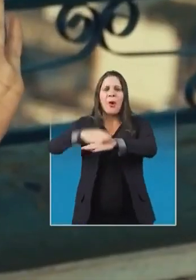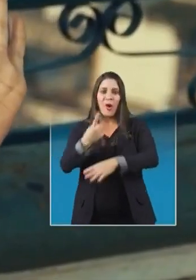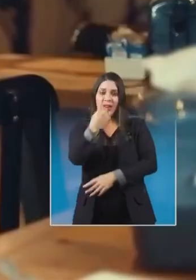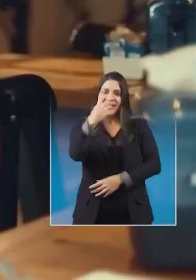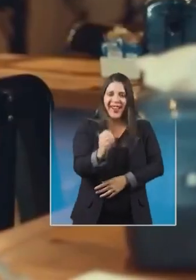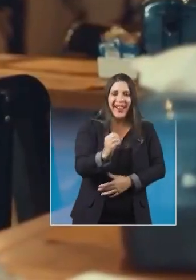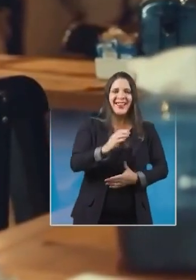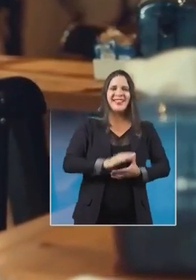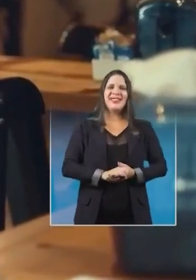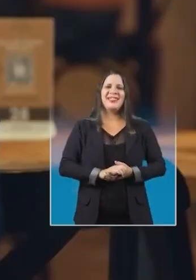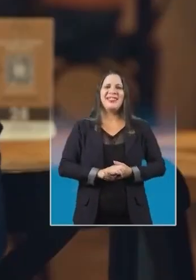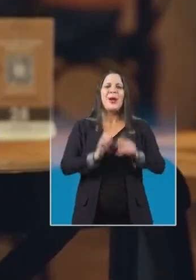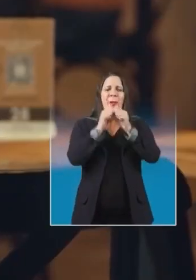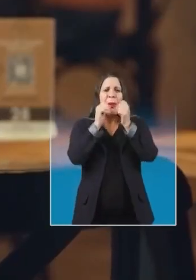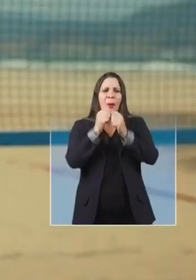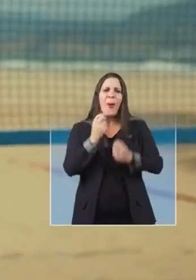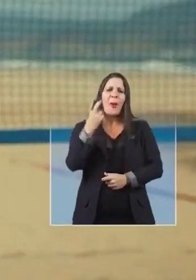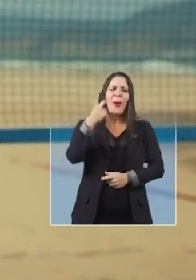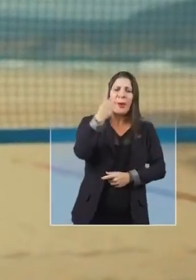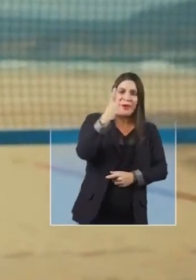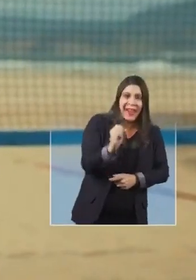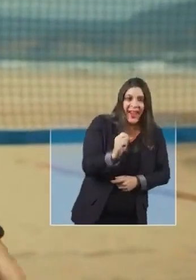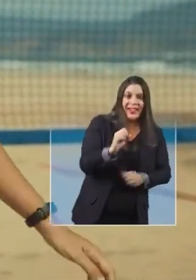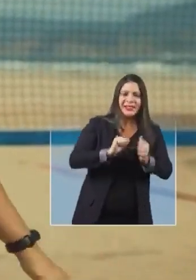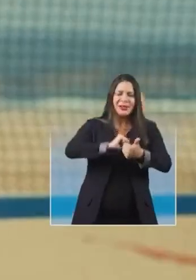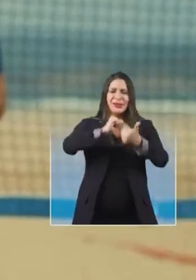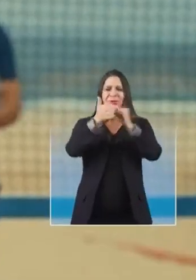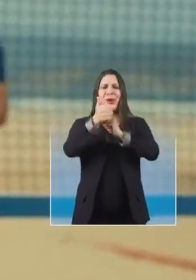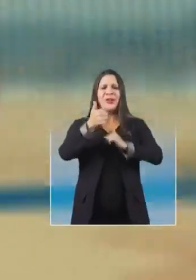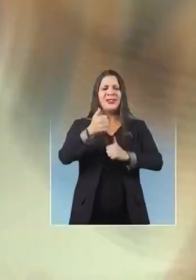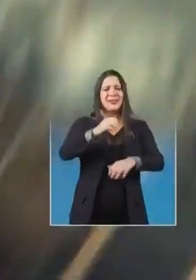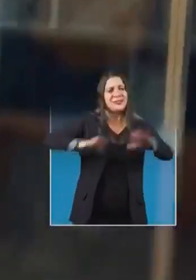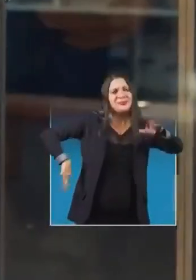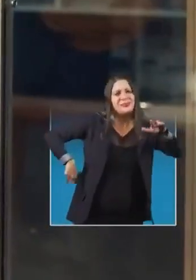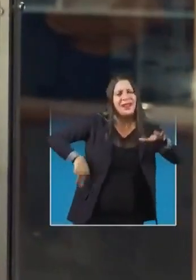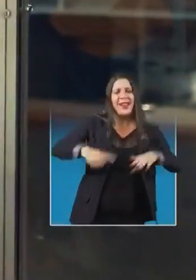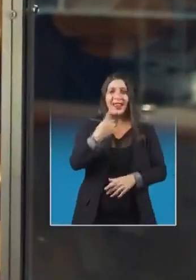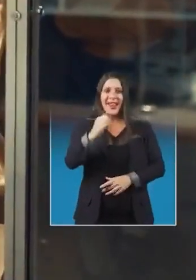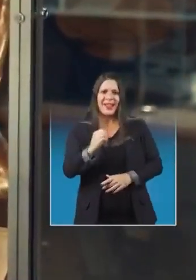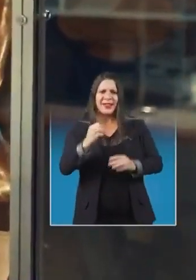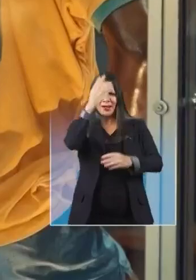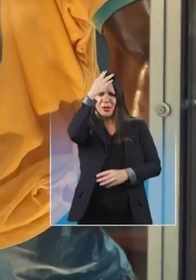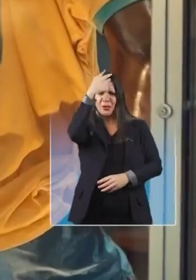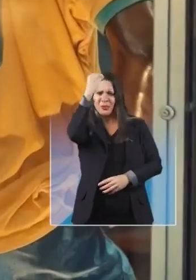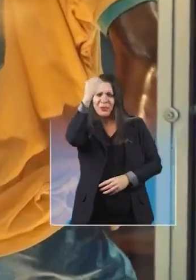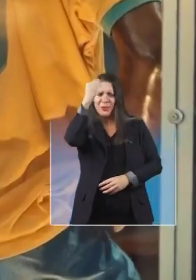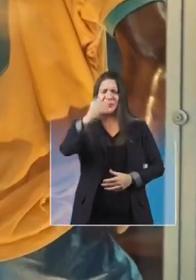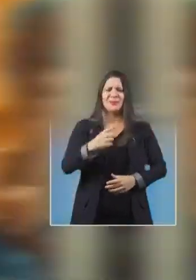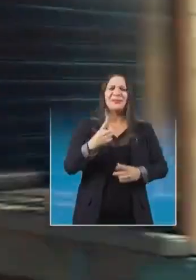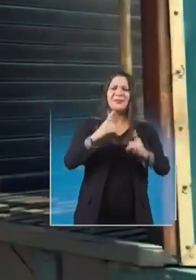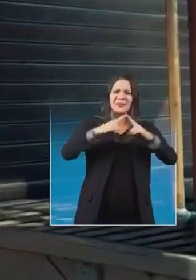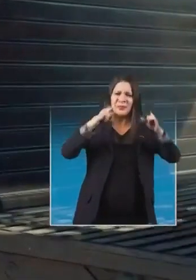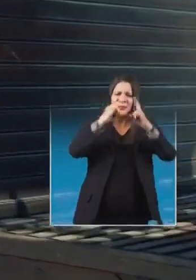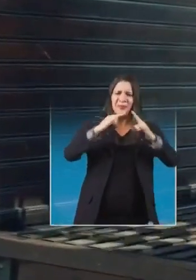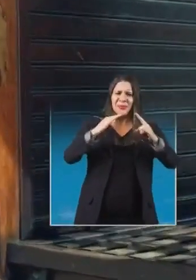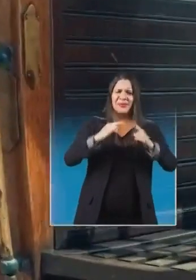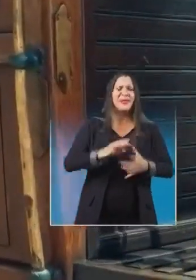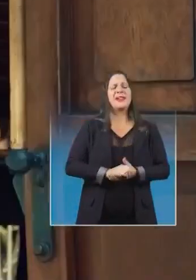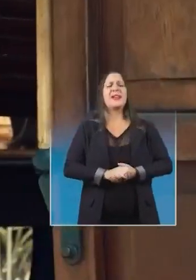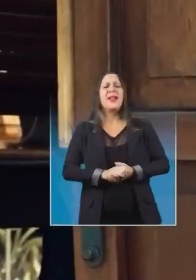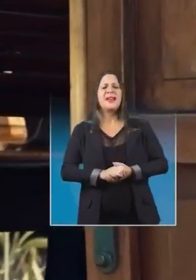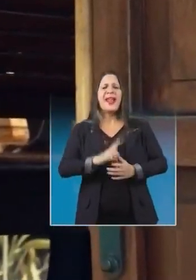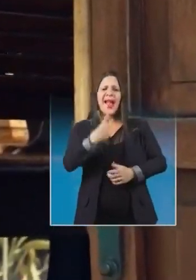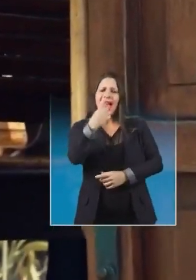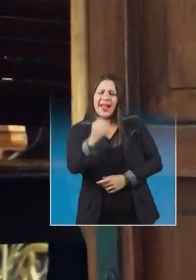10. Pão de cará. É 10. Esporte na praia. É 10. Museu Pelé. É 10. Passeio de bonde.